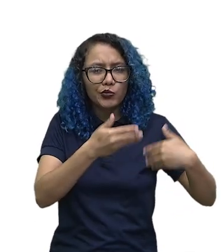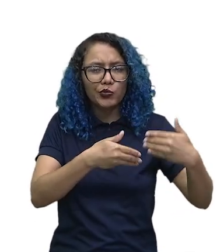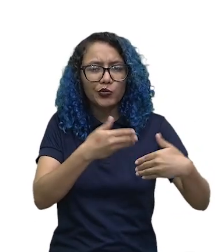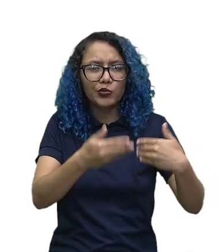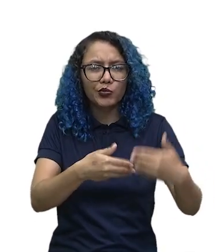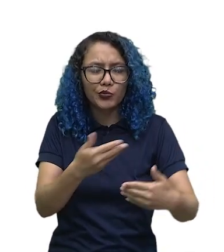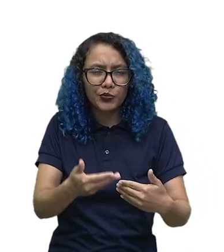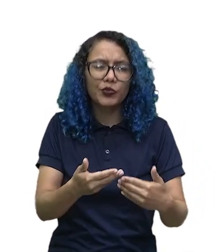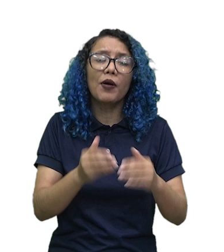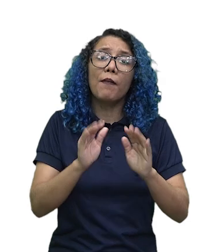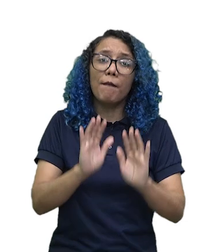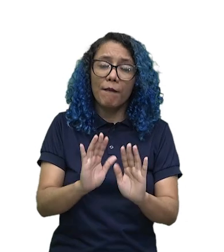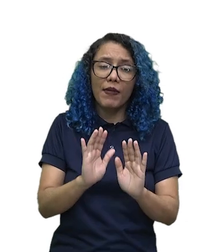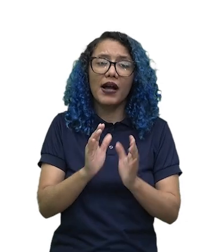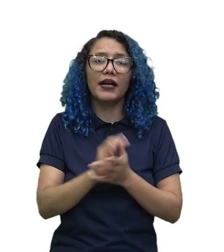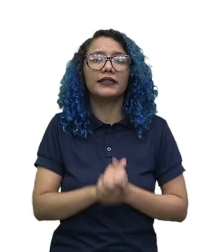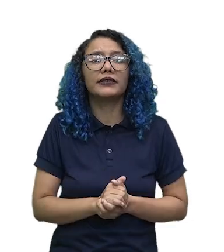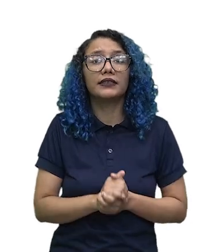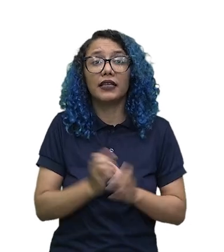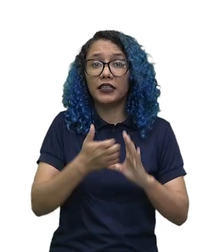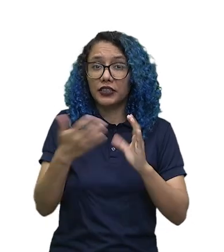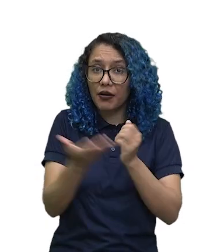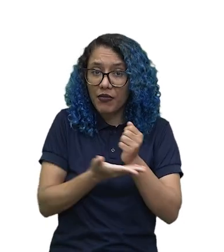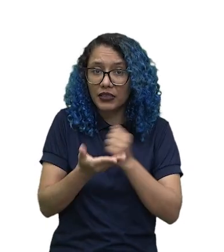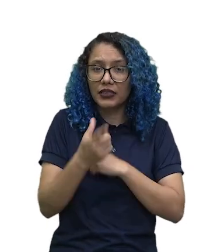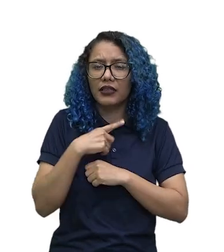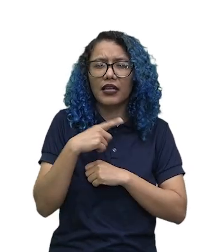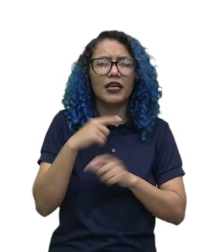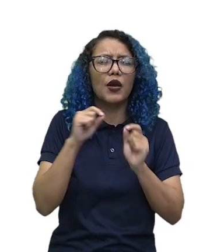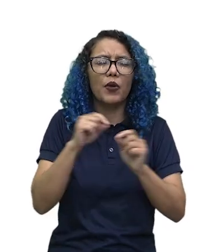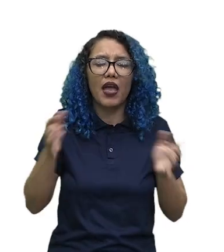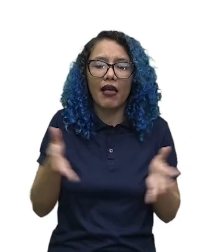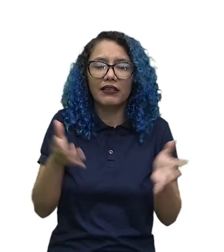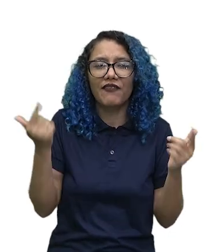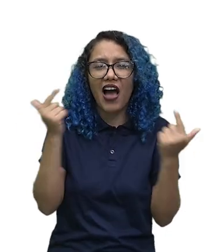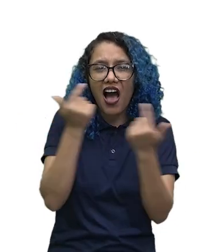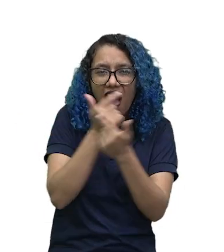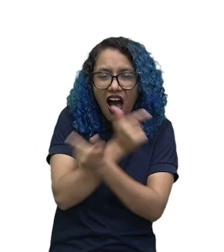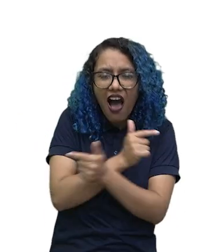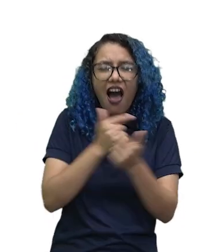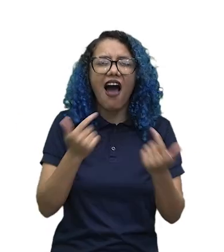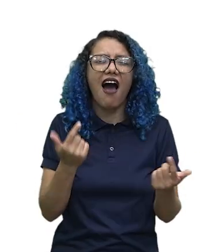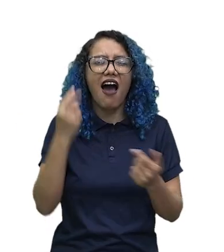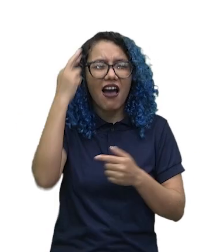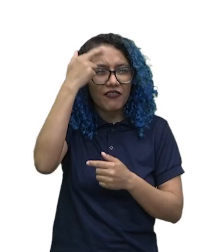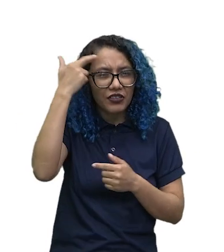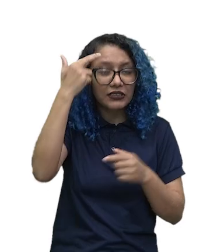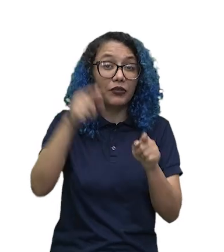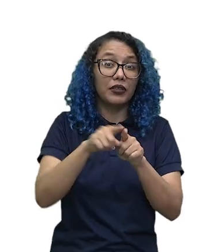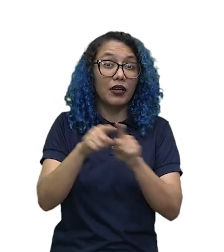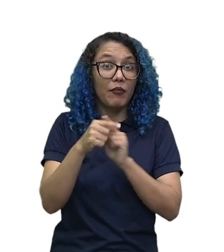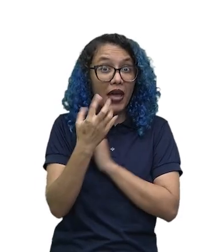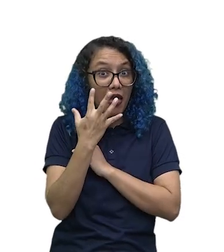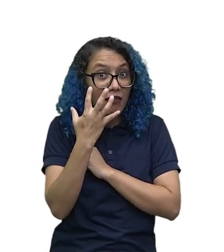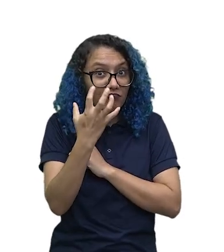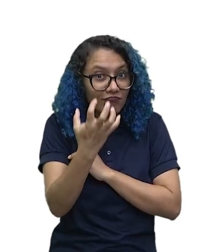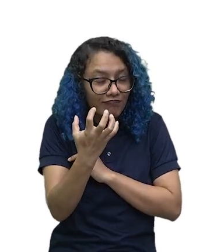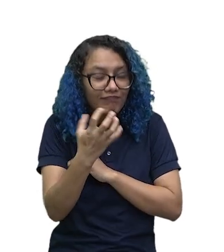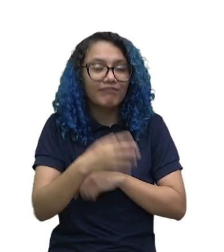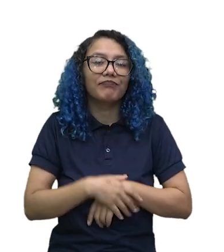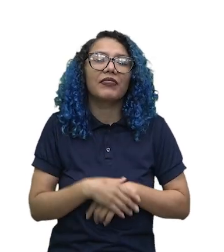dos séculos, mantendo sempre seu papel essencial: provocar riso, reflexão e